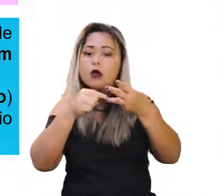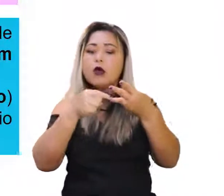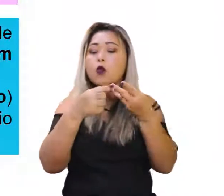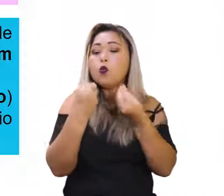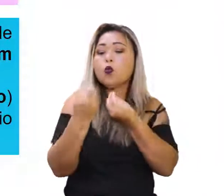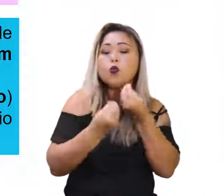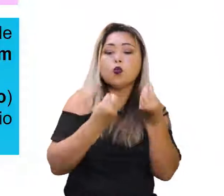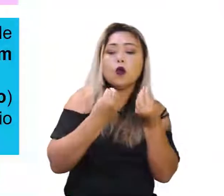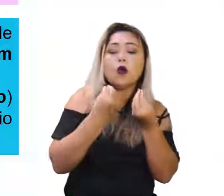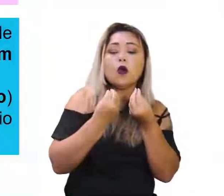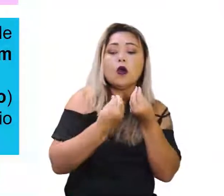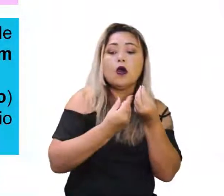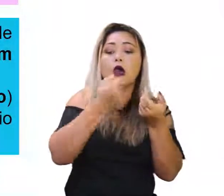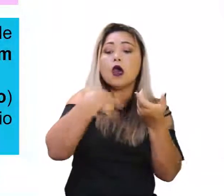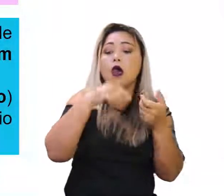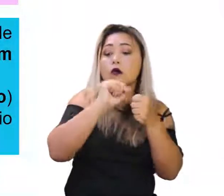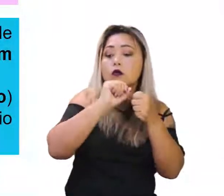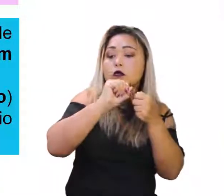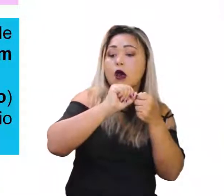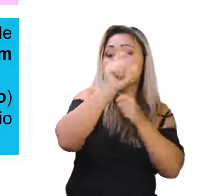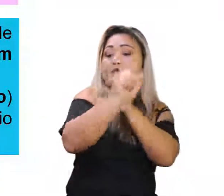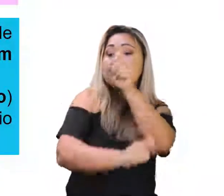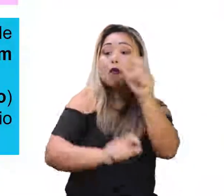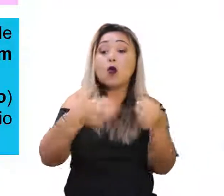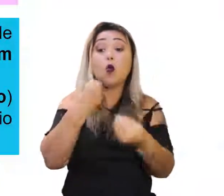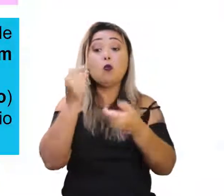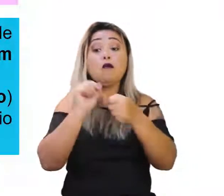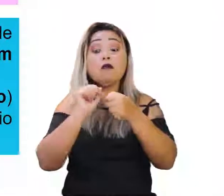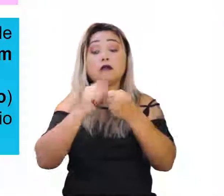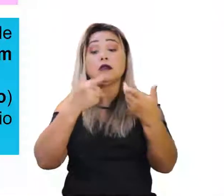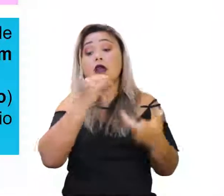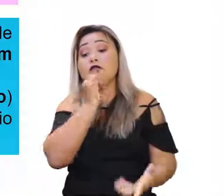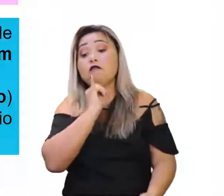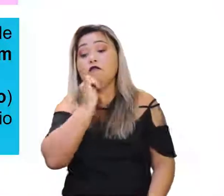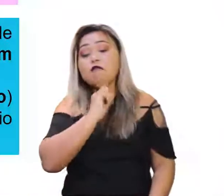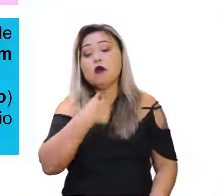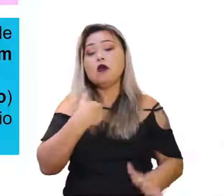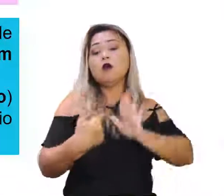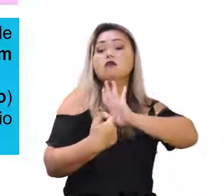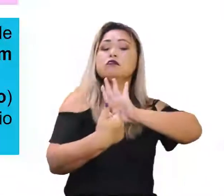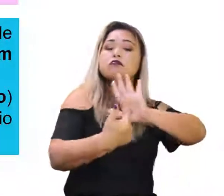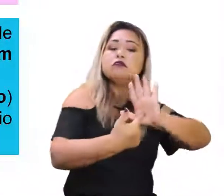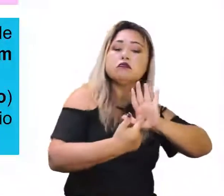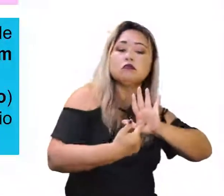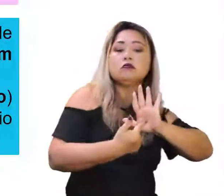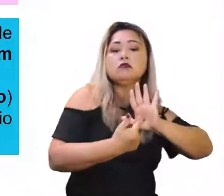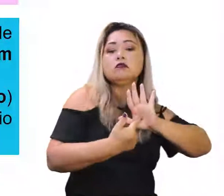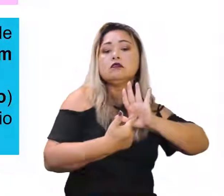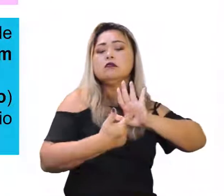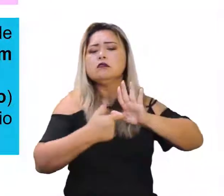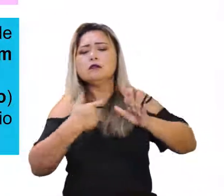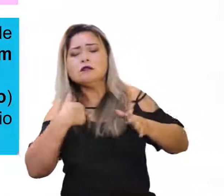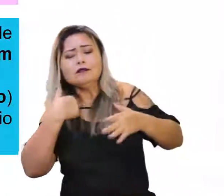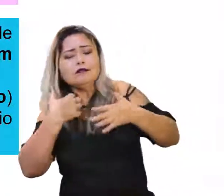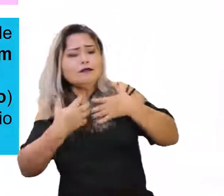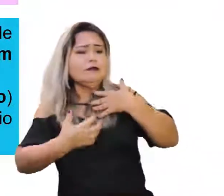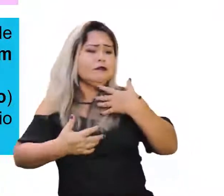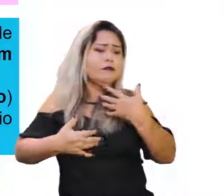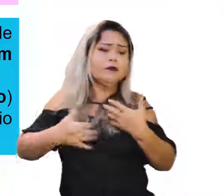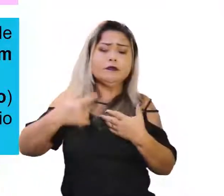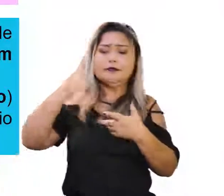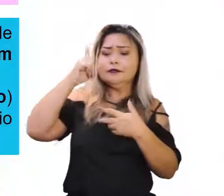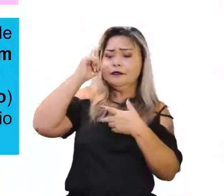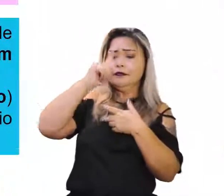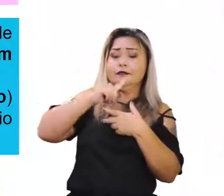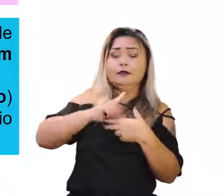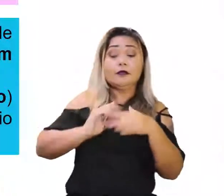né? Que é a maneira de ser e de agir dos personagens. Por exemplo, exposição, conflito,